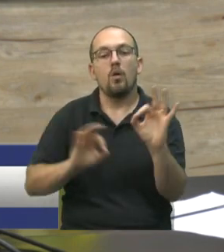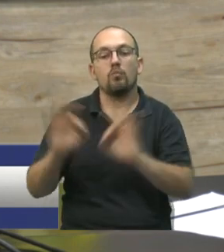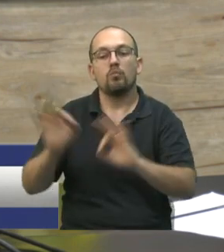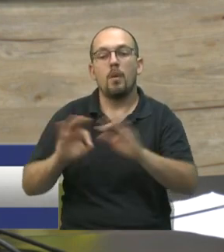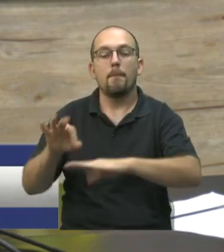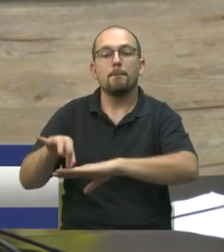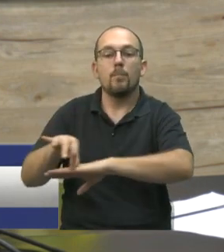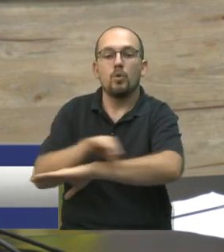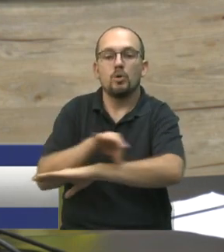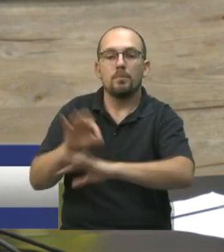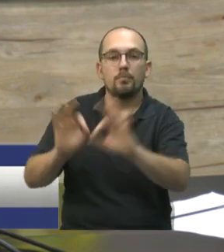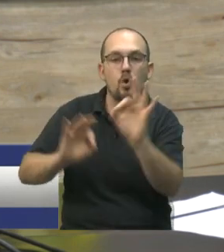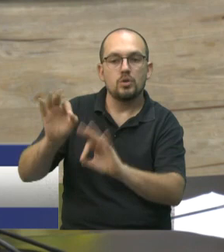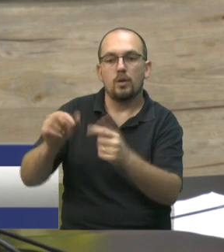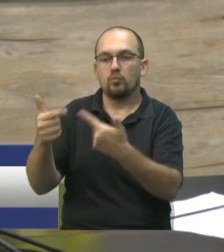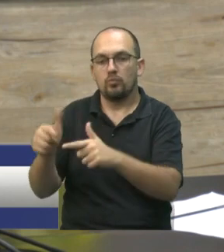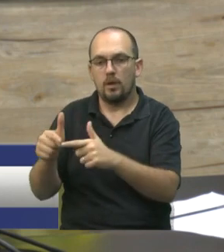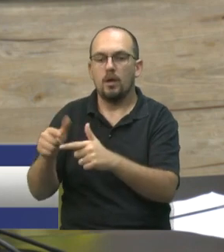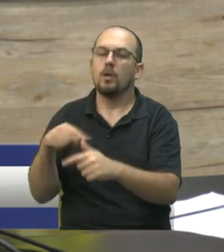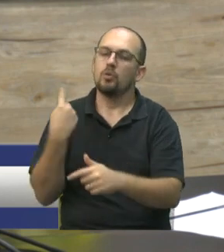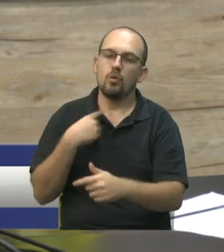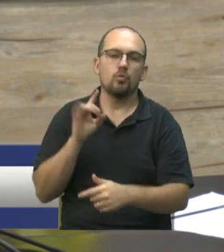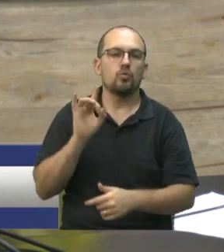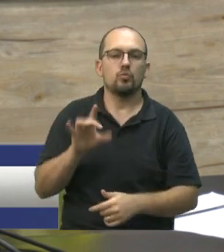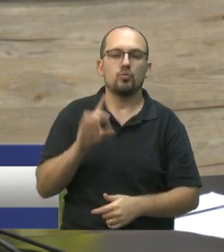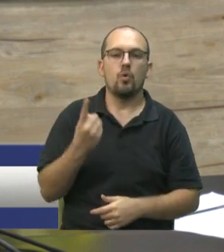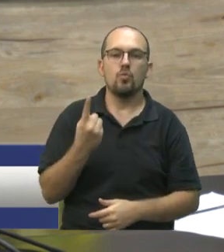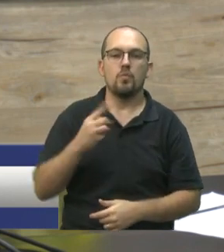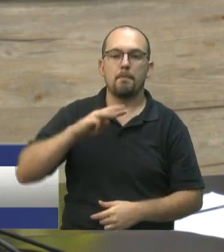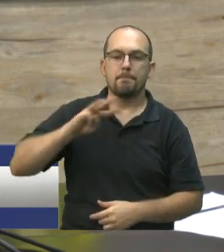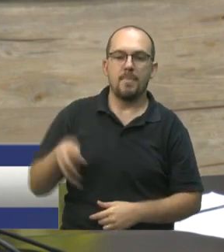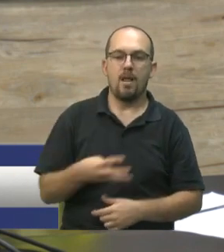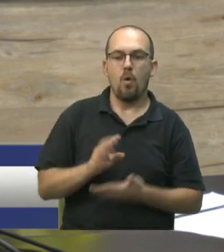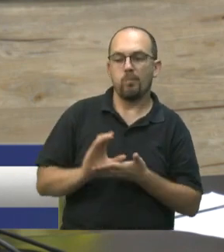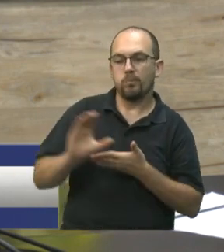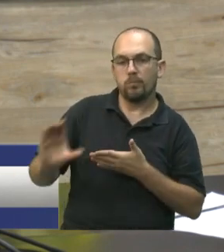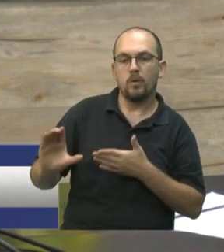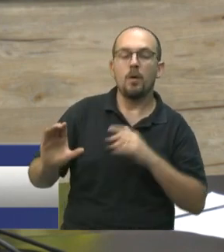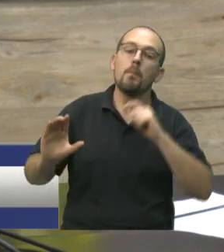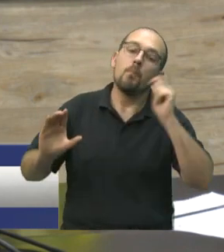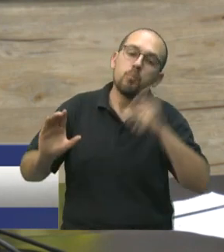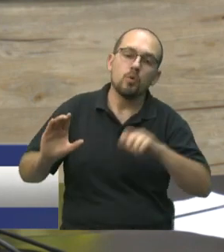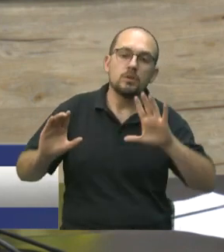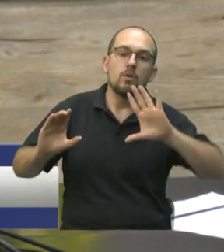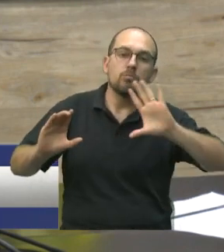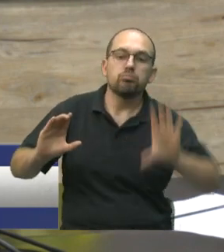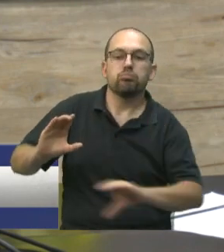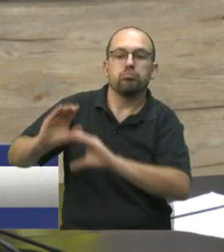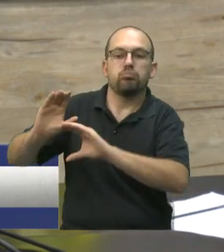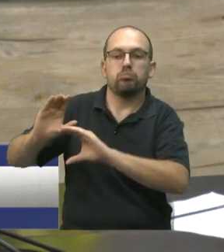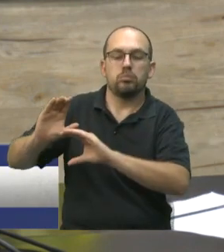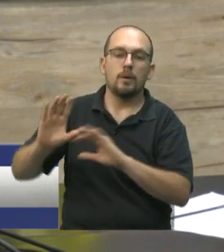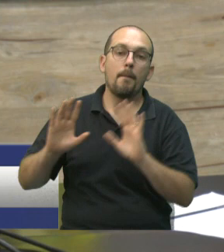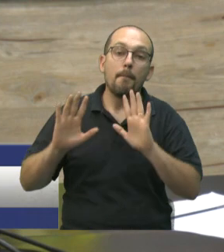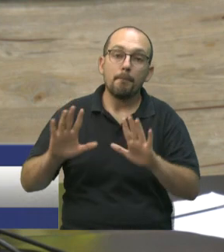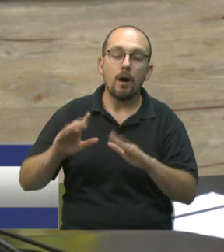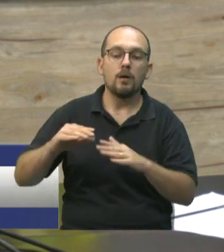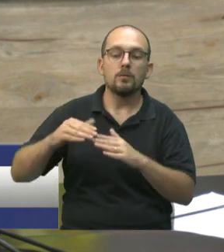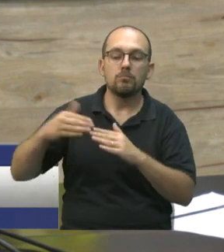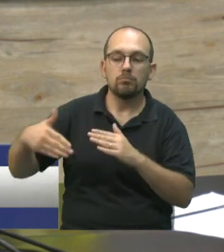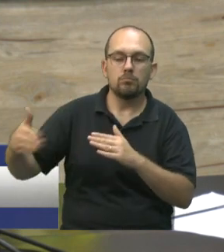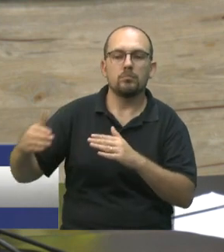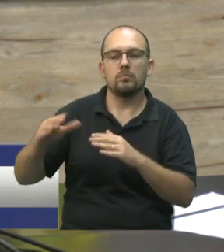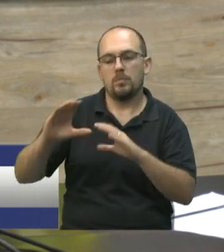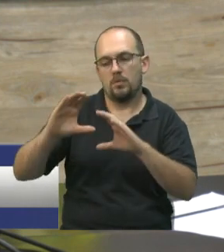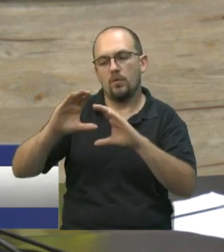esse, nós destinamos apenas 1 milhão e com a possibilidade de suplementação. O restante foi atendido na sua